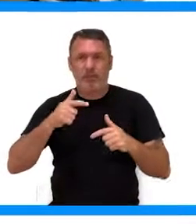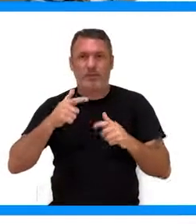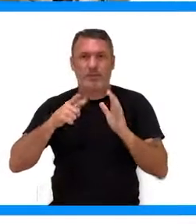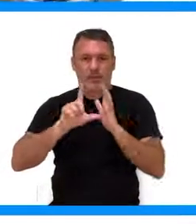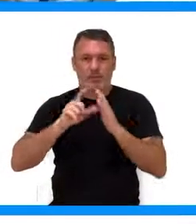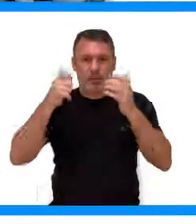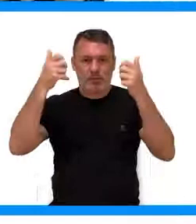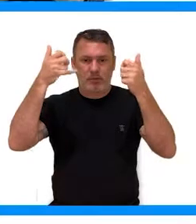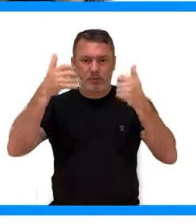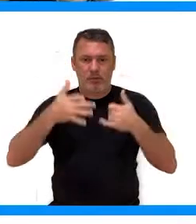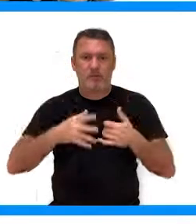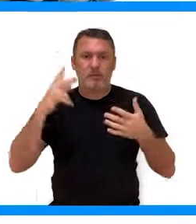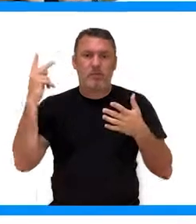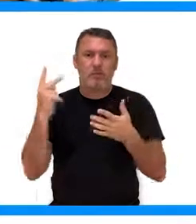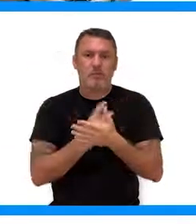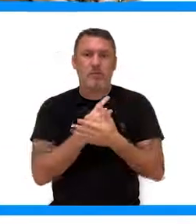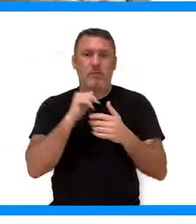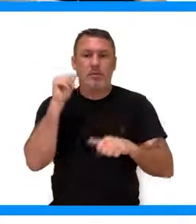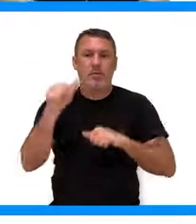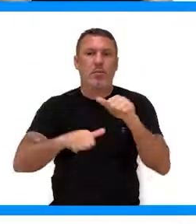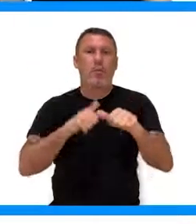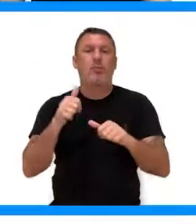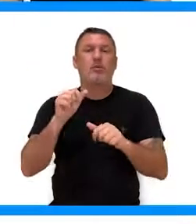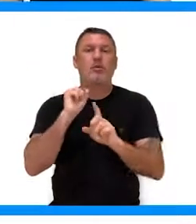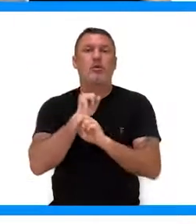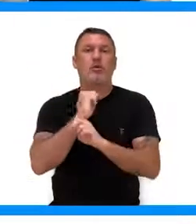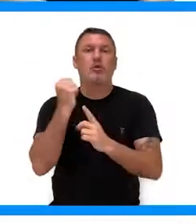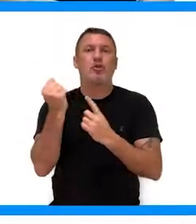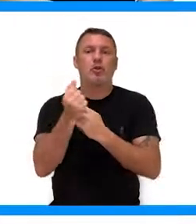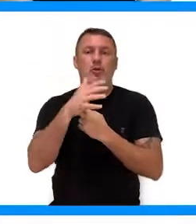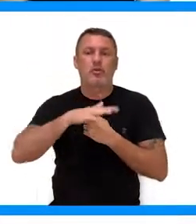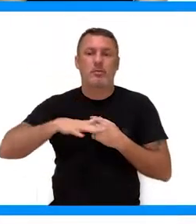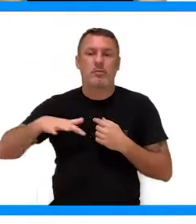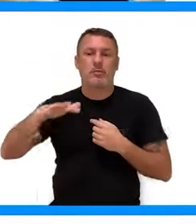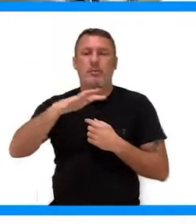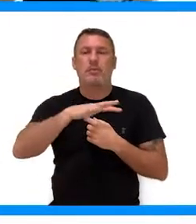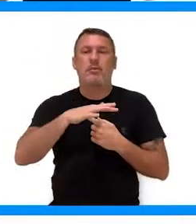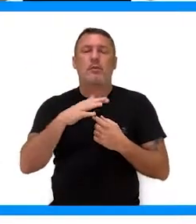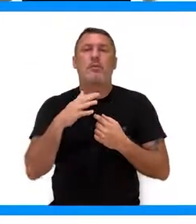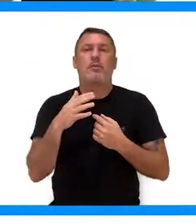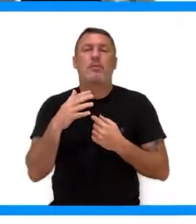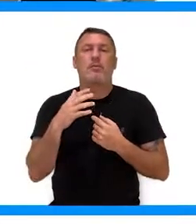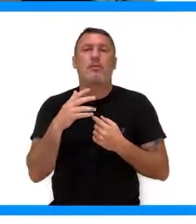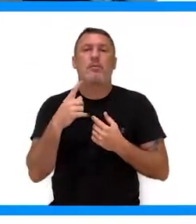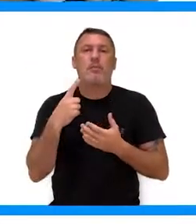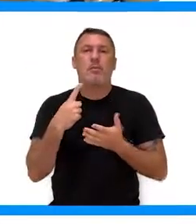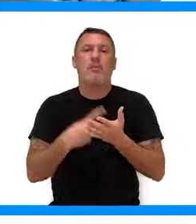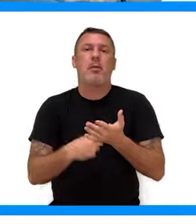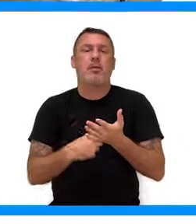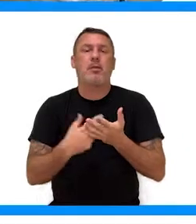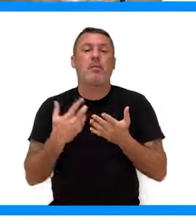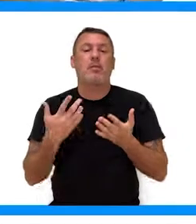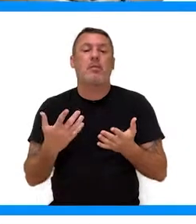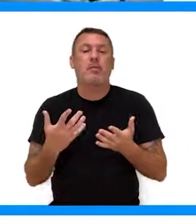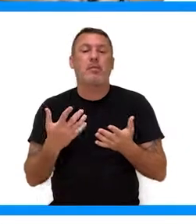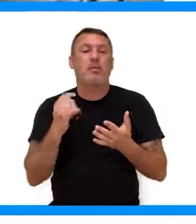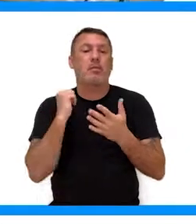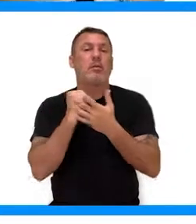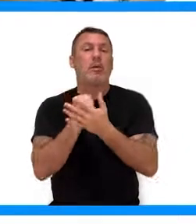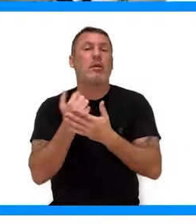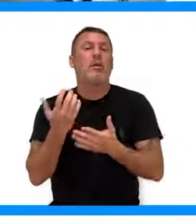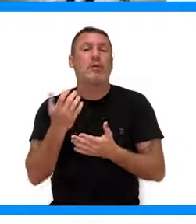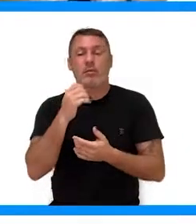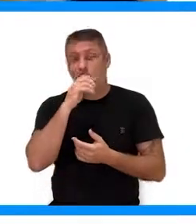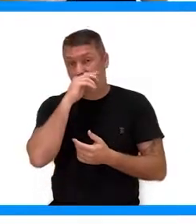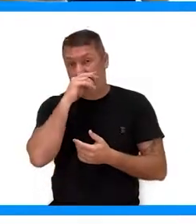na atividade descrita ocasionou mudanças socioespaciais